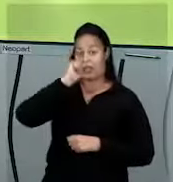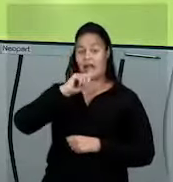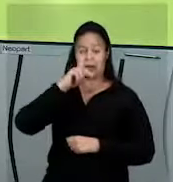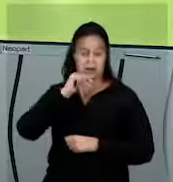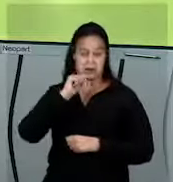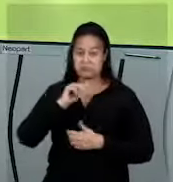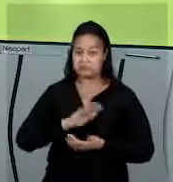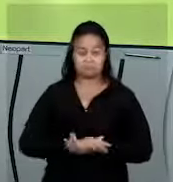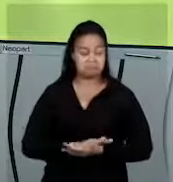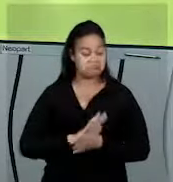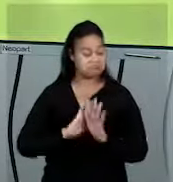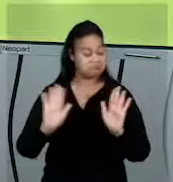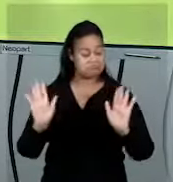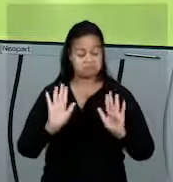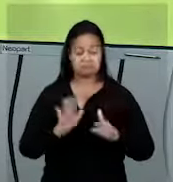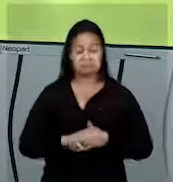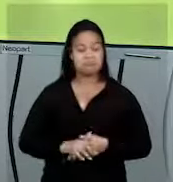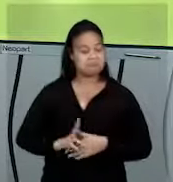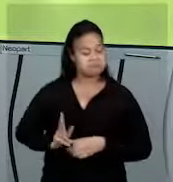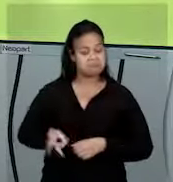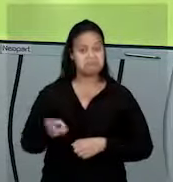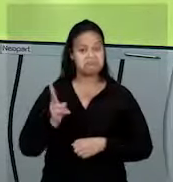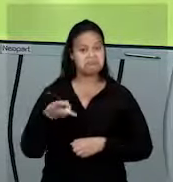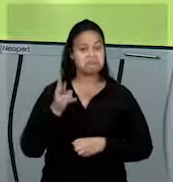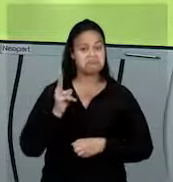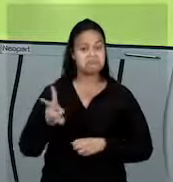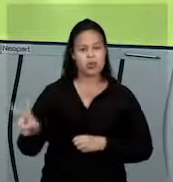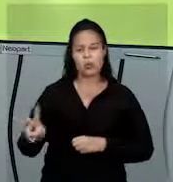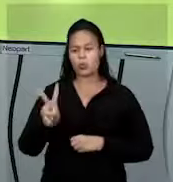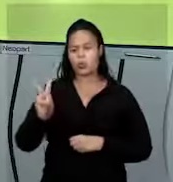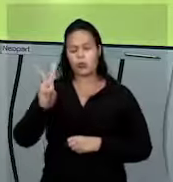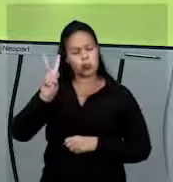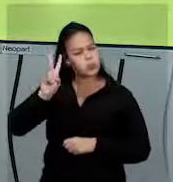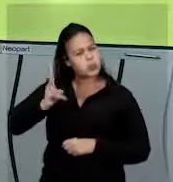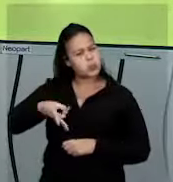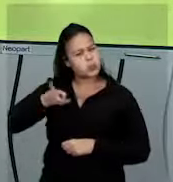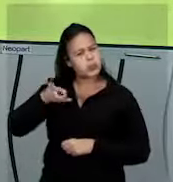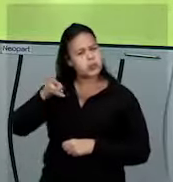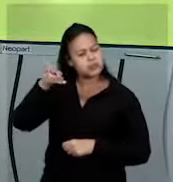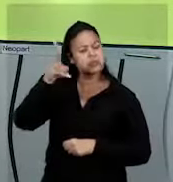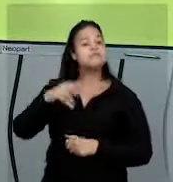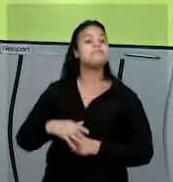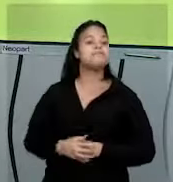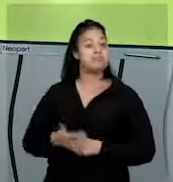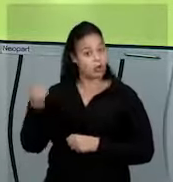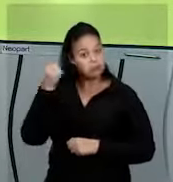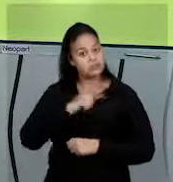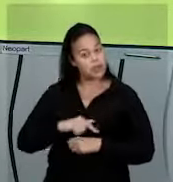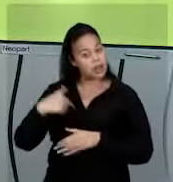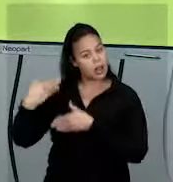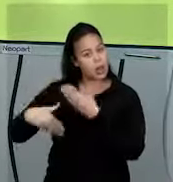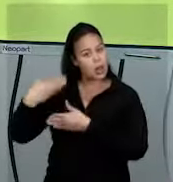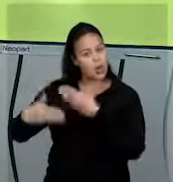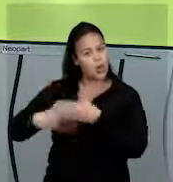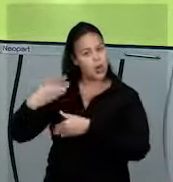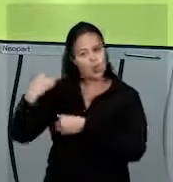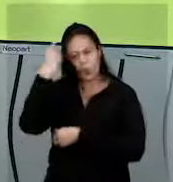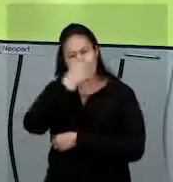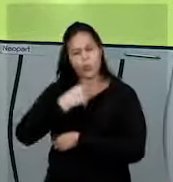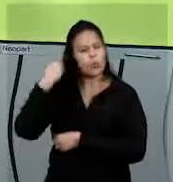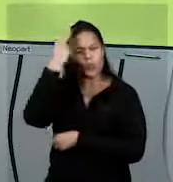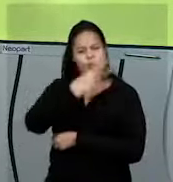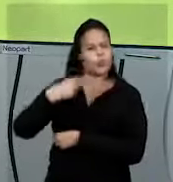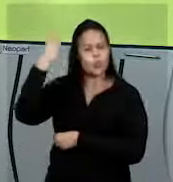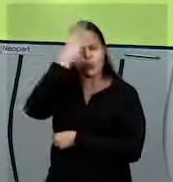e vai estar funcionando sempre com a mesma potência, né? Vai conseguir funcionar às 24 horas e sempre